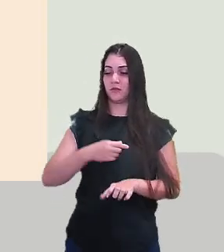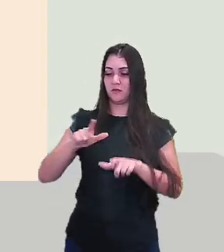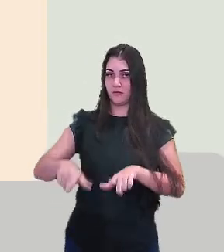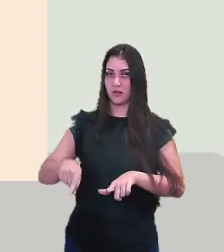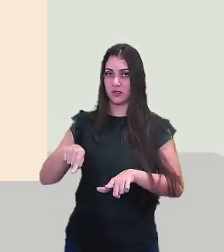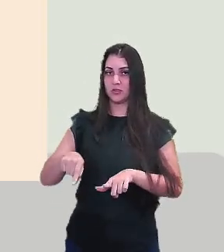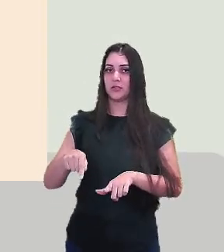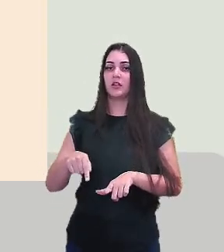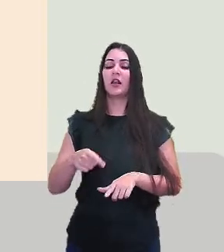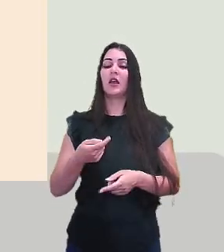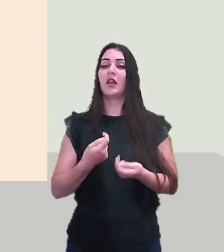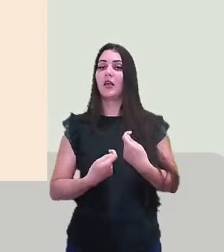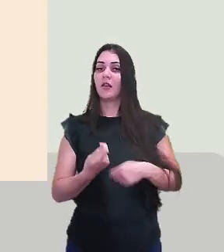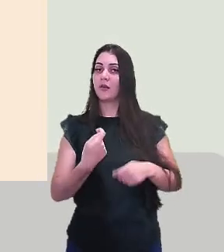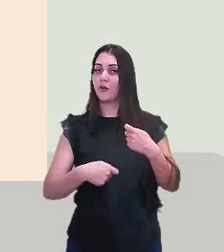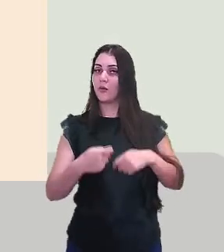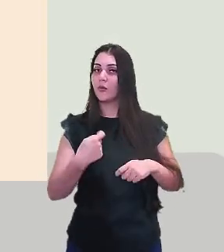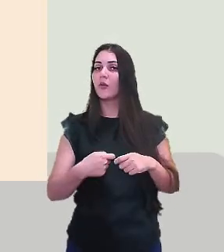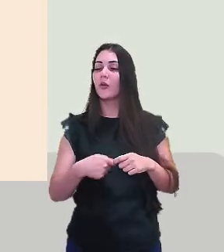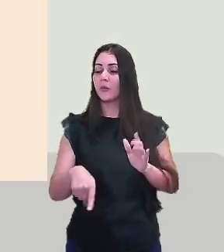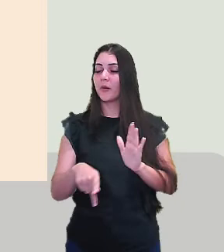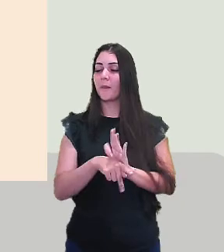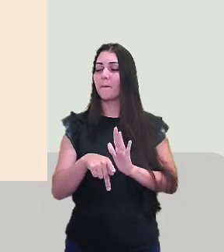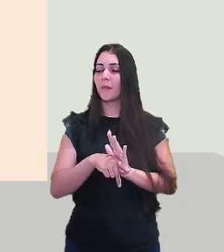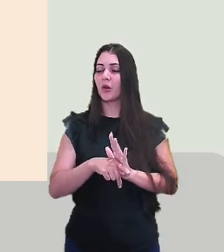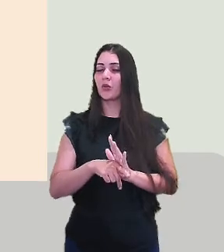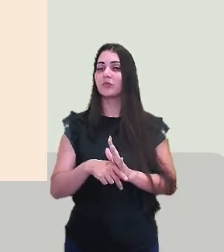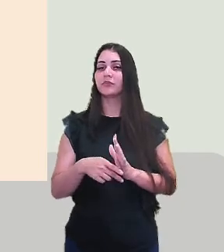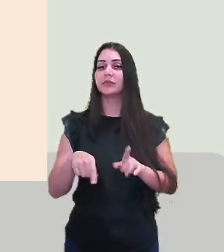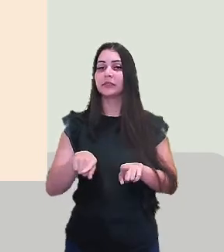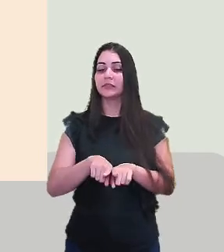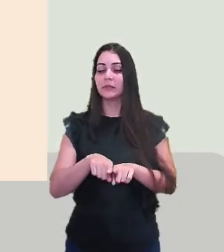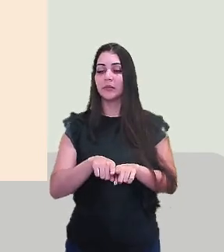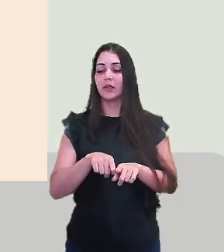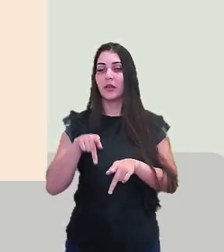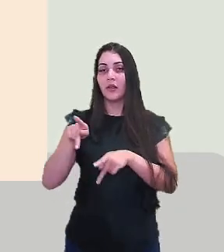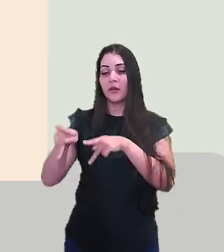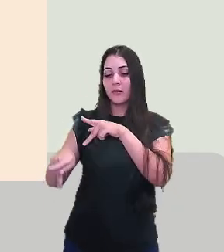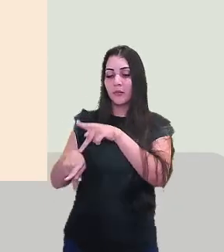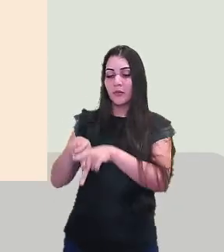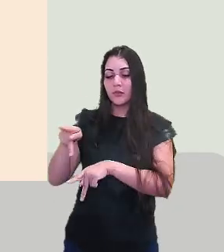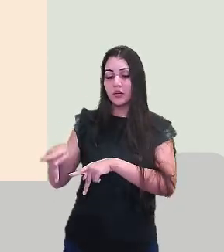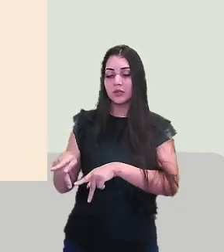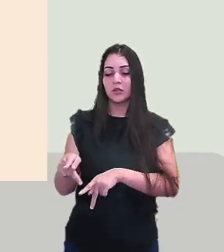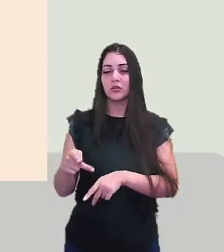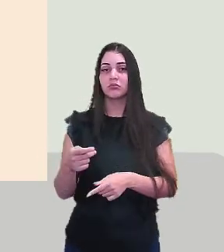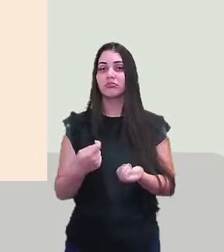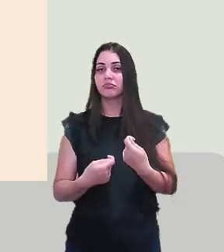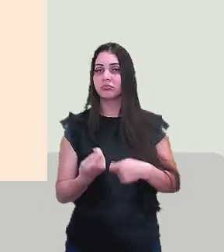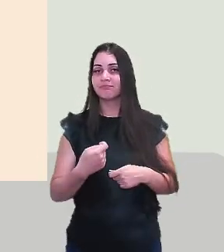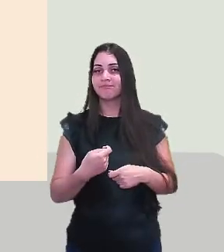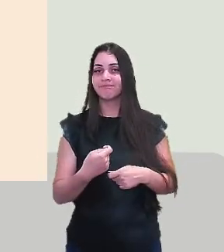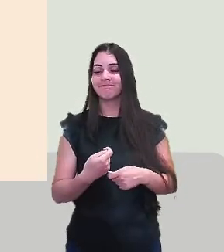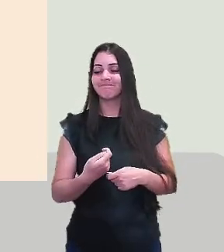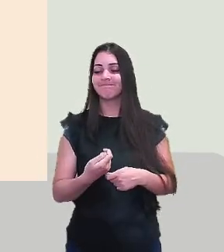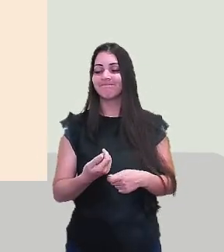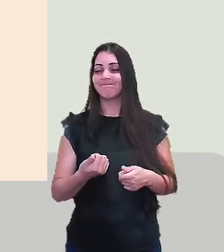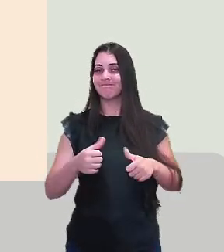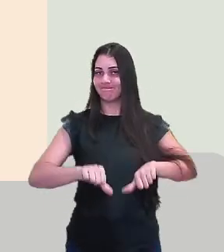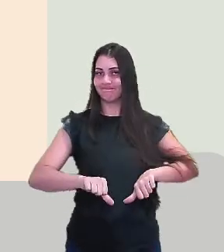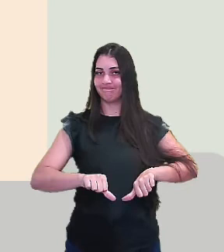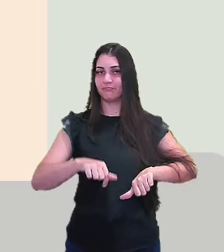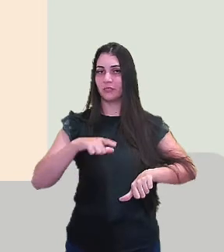econômica ativa, certos? E a população economicamente inativa, tá bom? Os setores